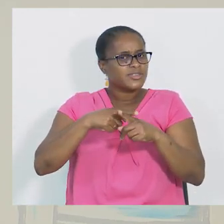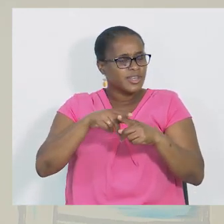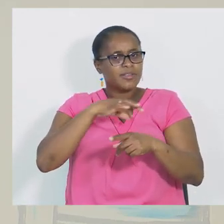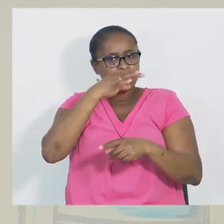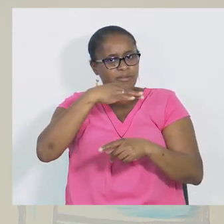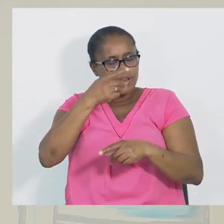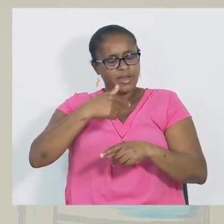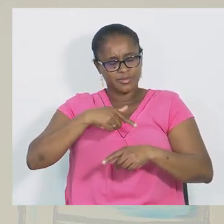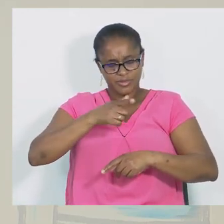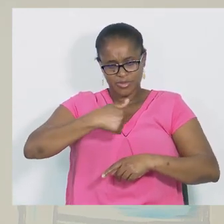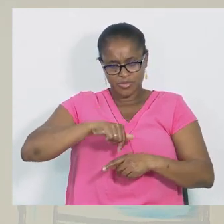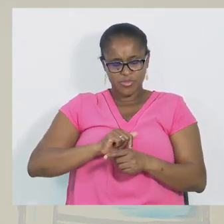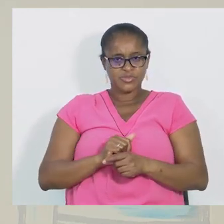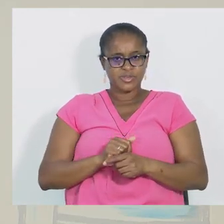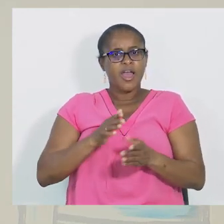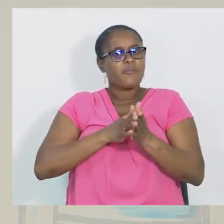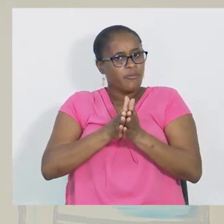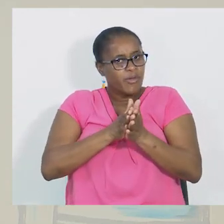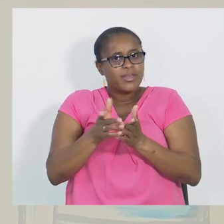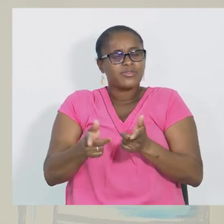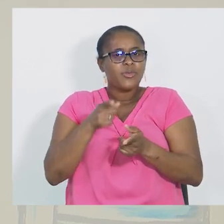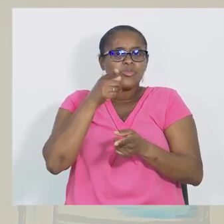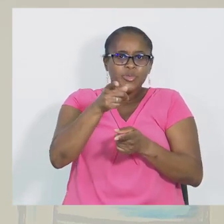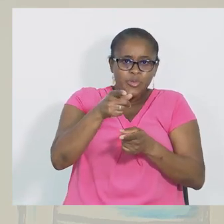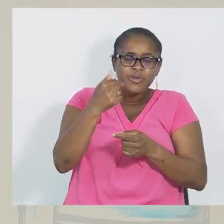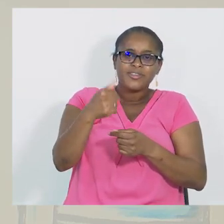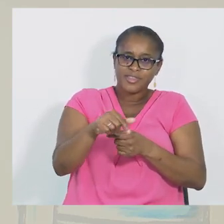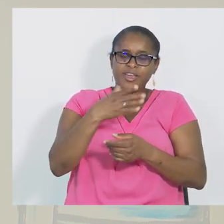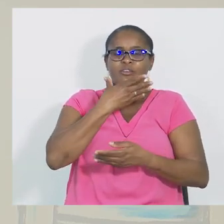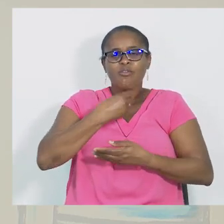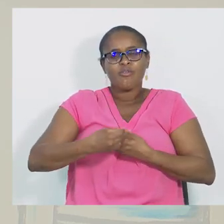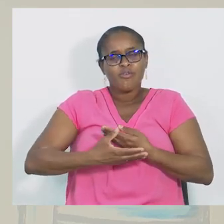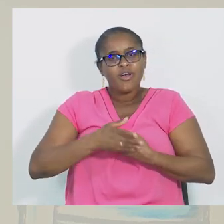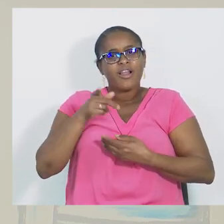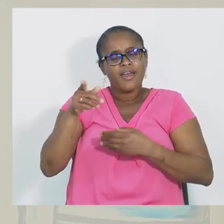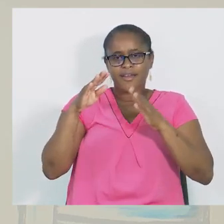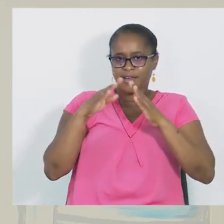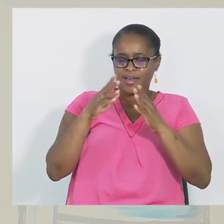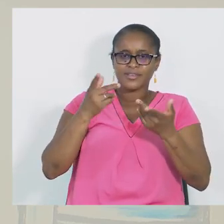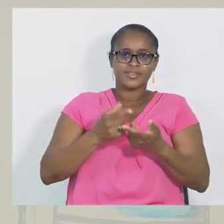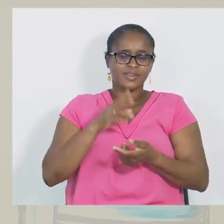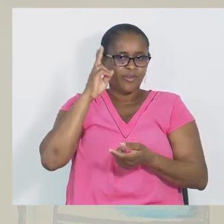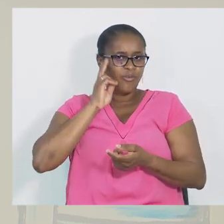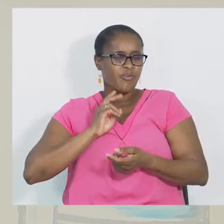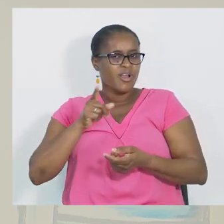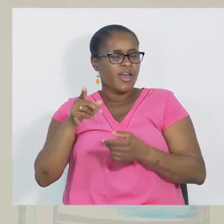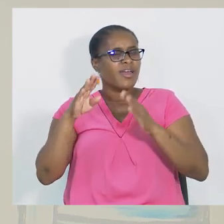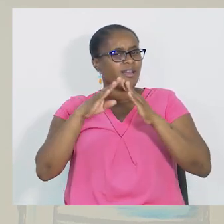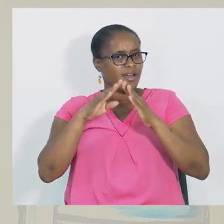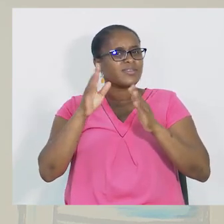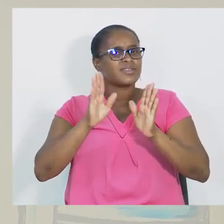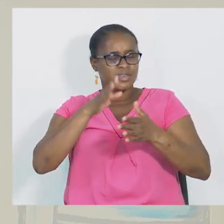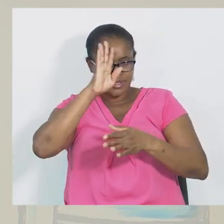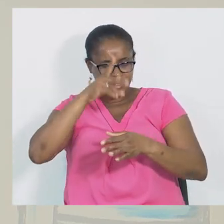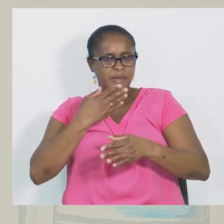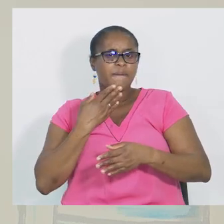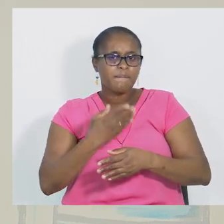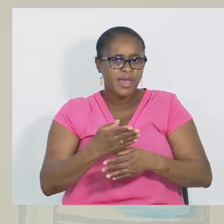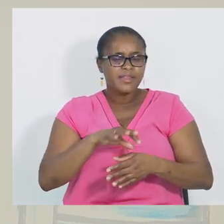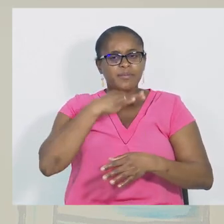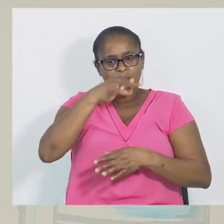O que é que nós temos agora? Temos um trabalho para fazerem em casa,